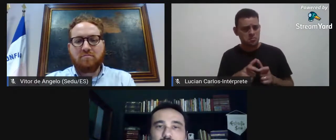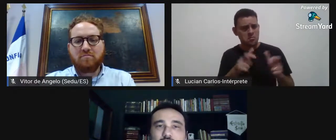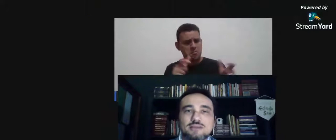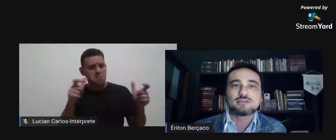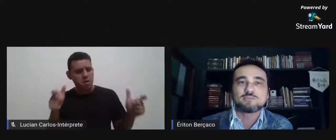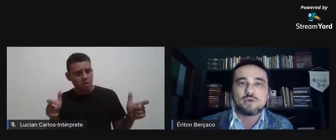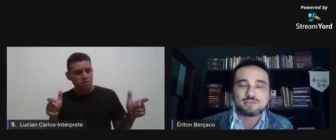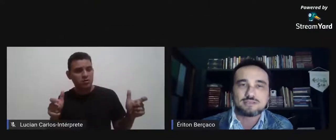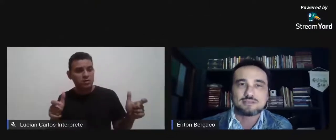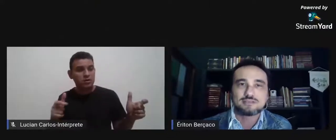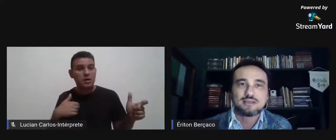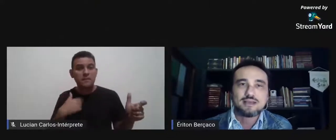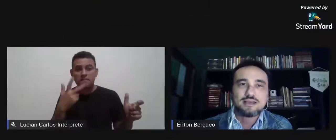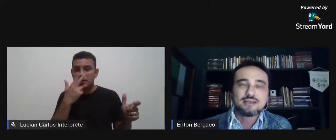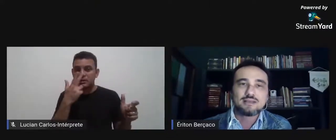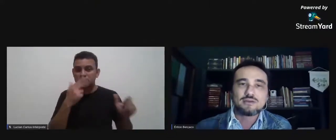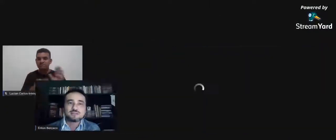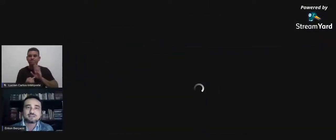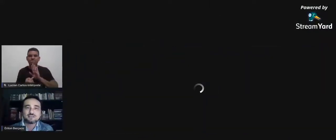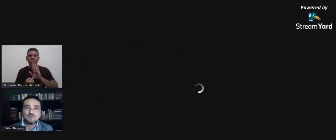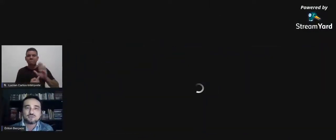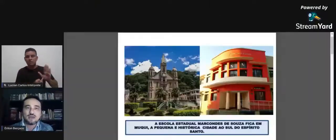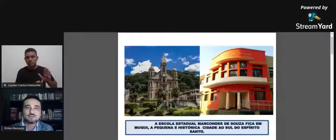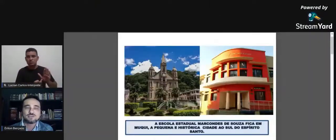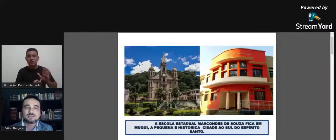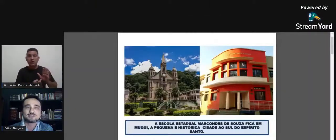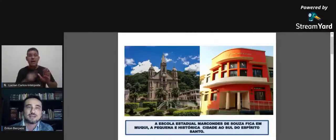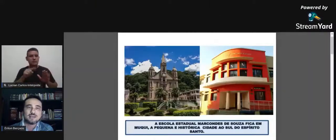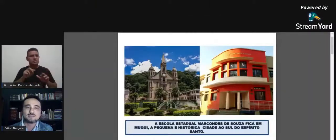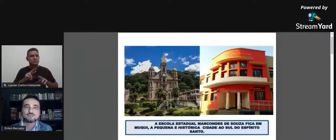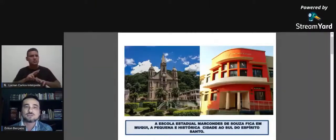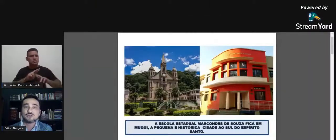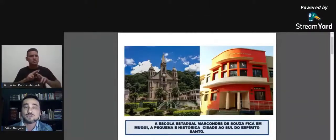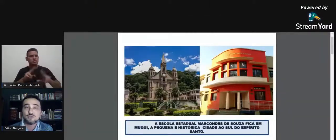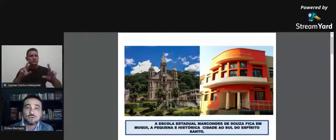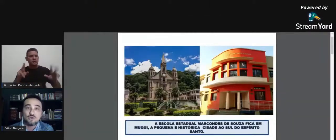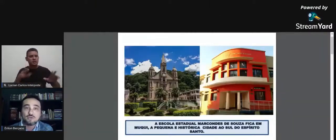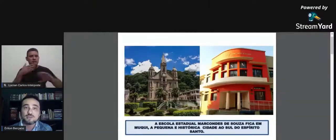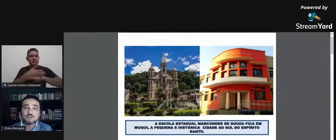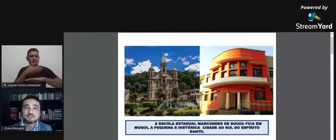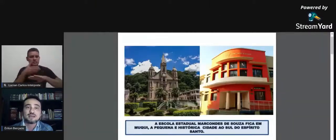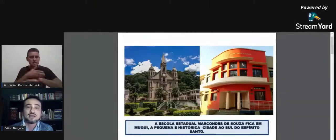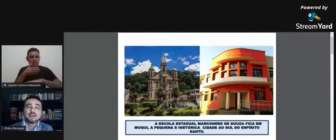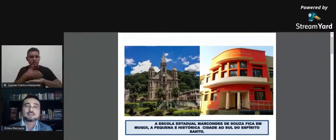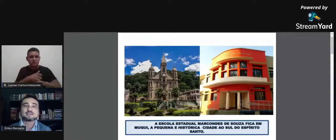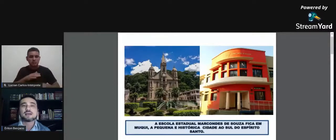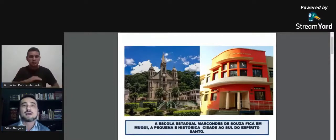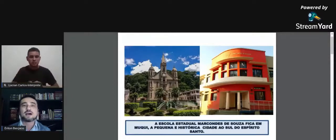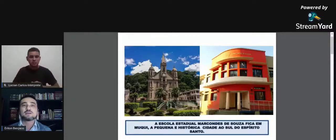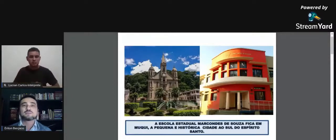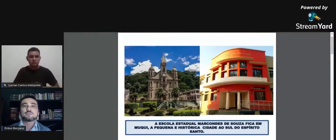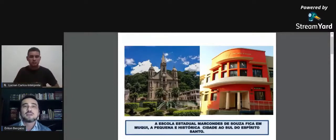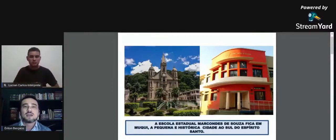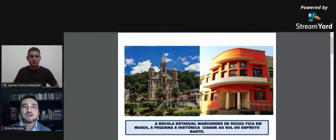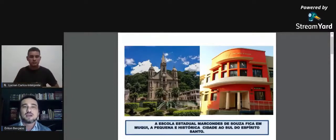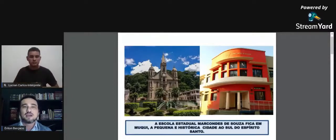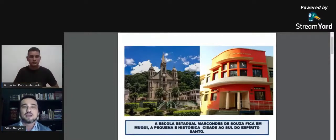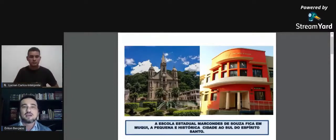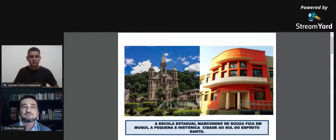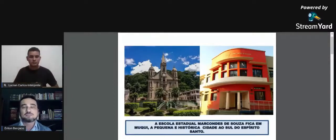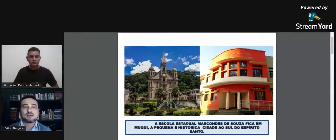Elas ficaram mais expostas. Então, essas desigualdades de acesso, socioeconômicas, elas acabaram